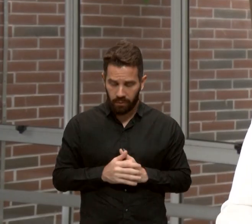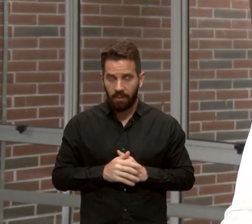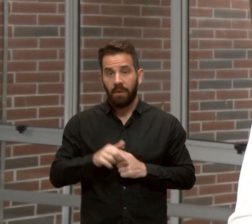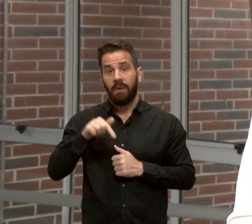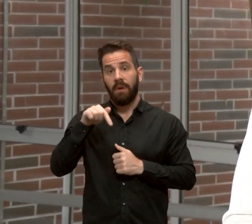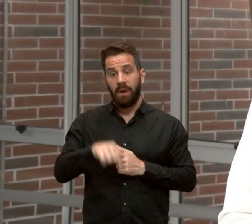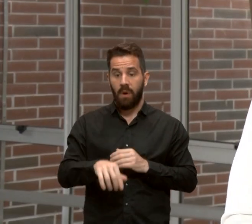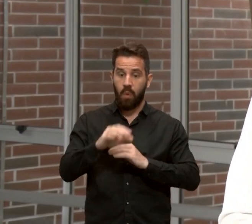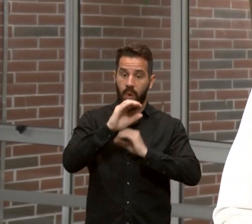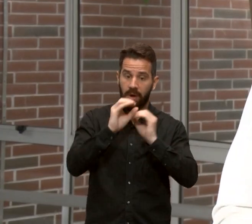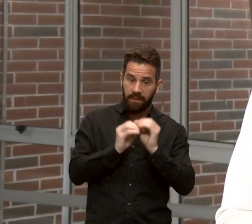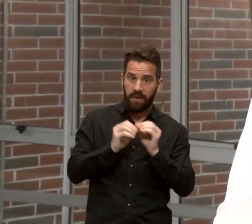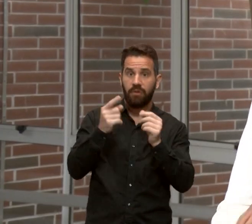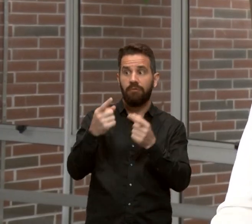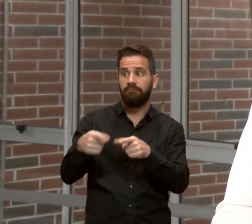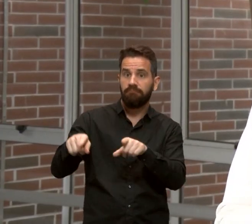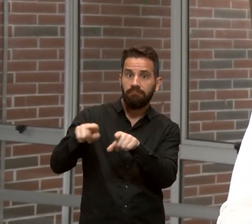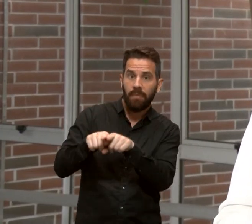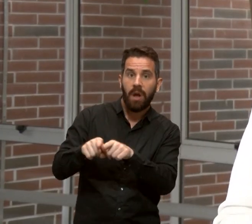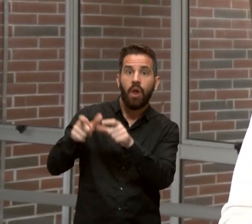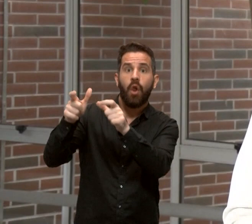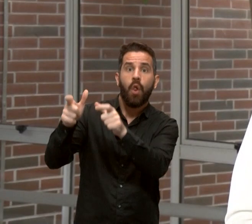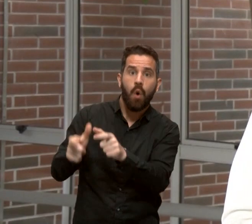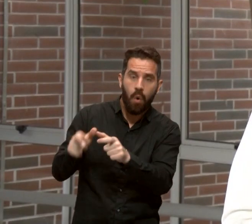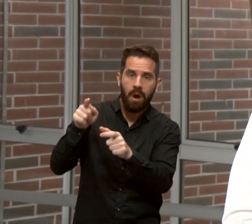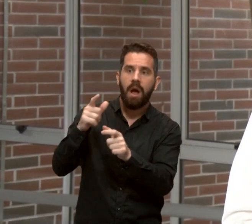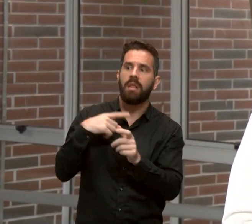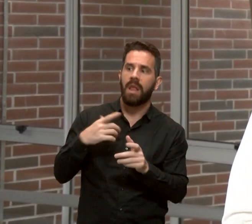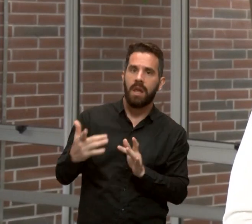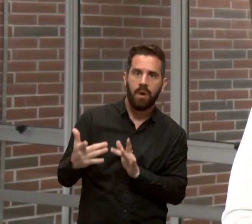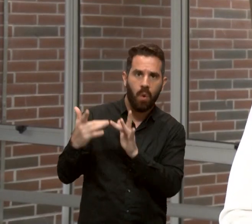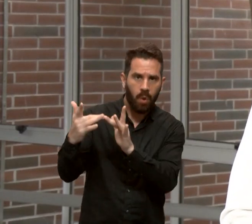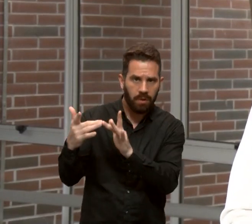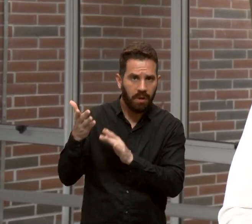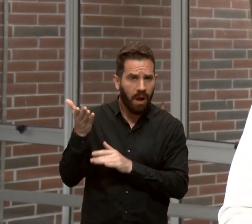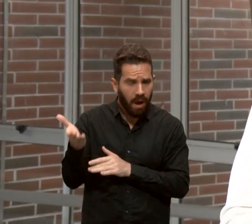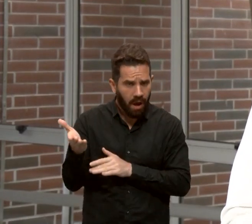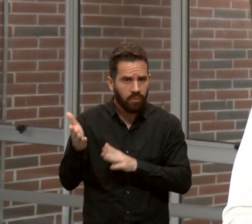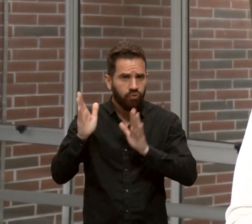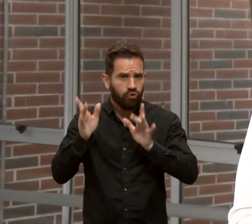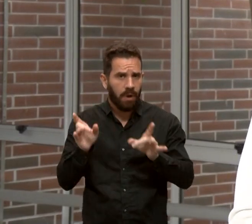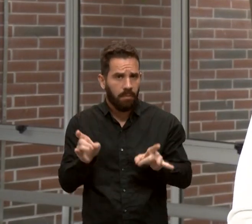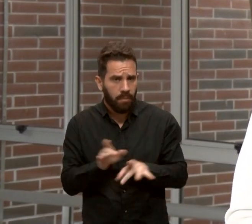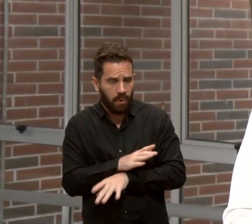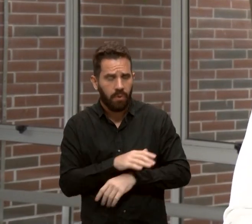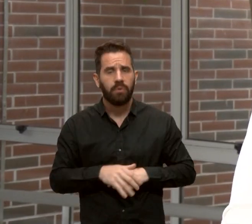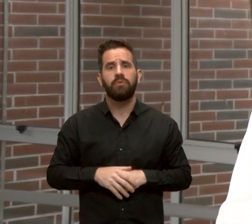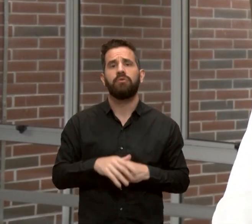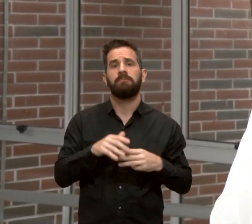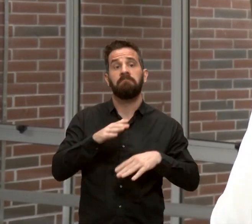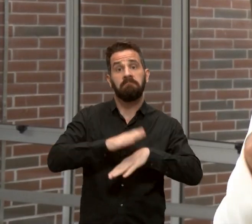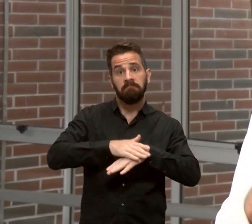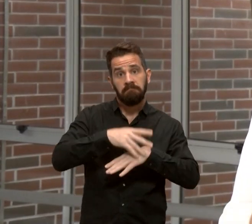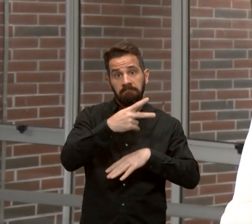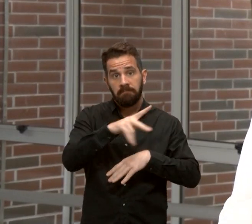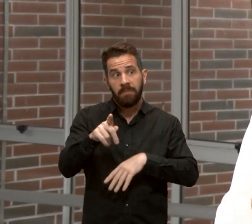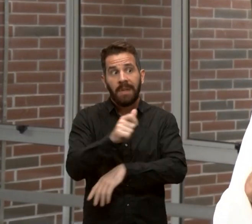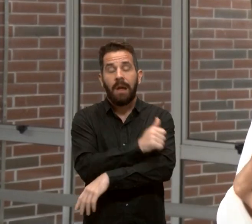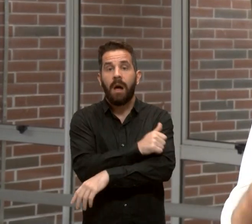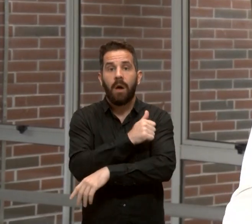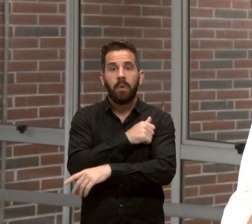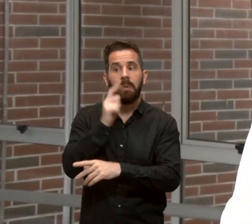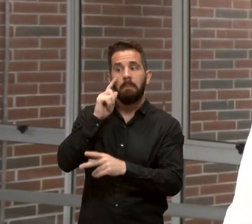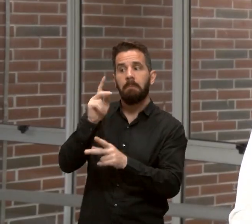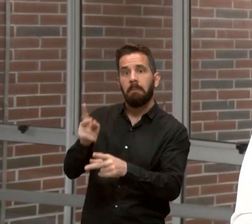com a concedente, né, com o espaço local que ele fez o estágio, a questão da percepção discente mesmo em relação